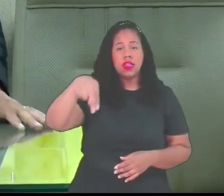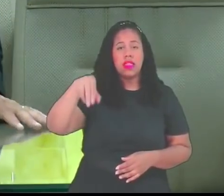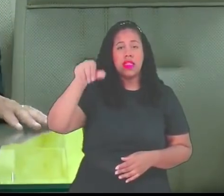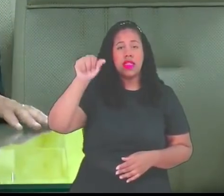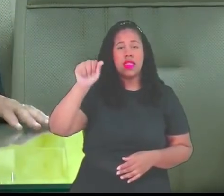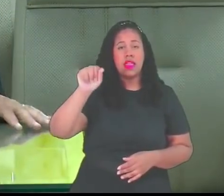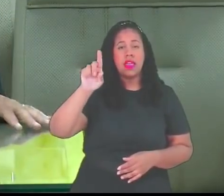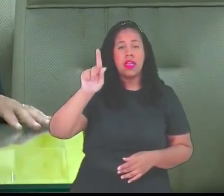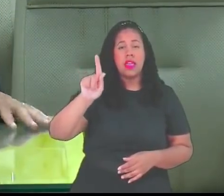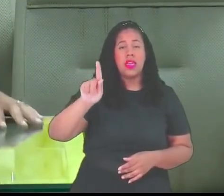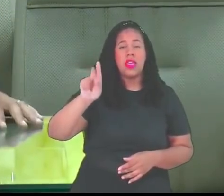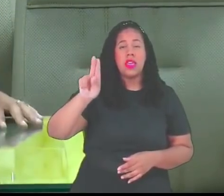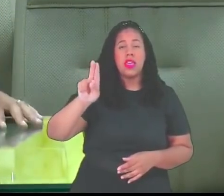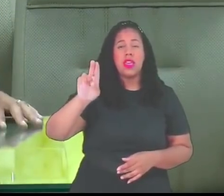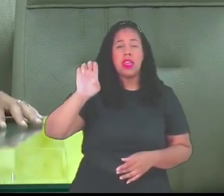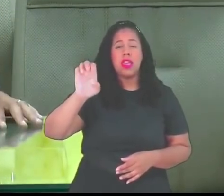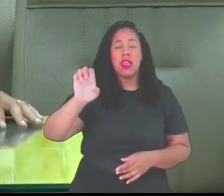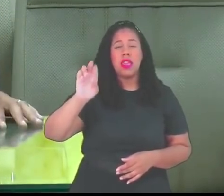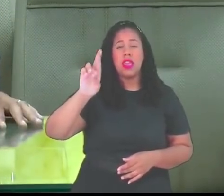Uma distância pequena,